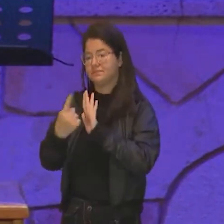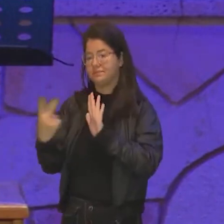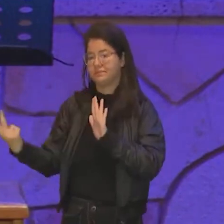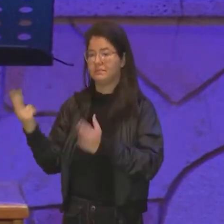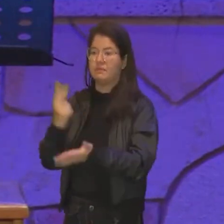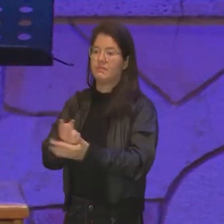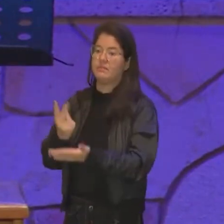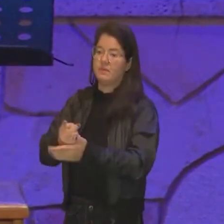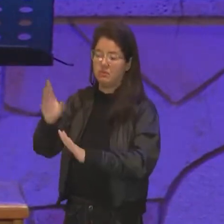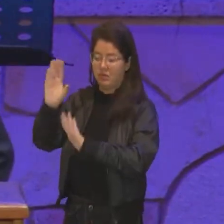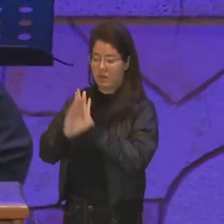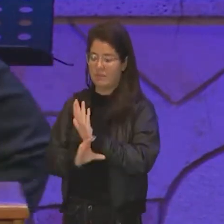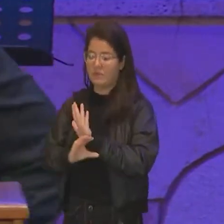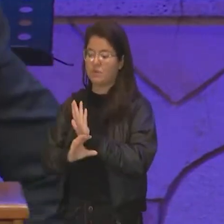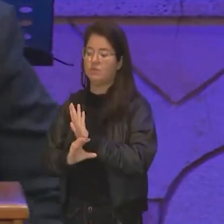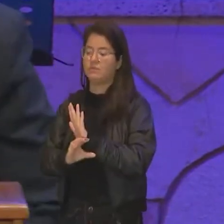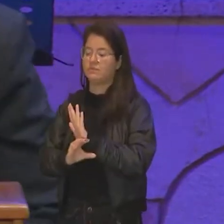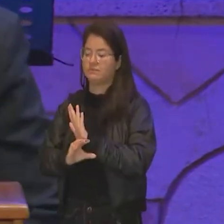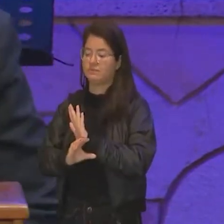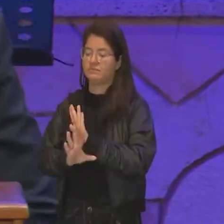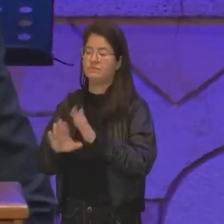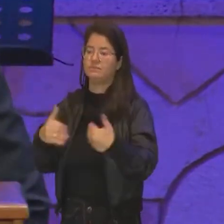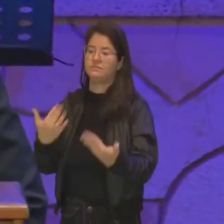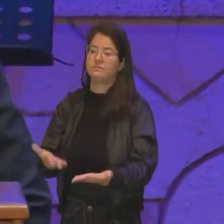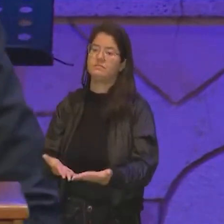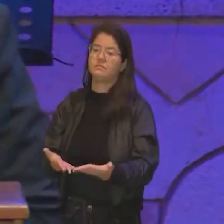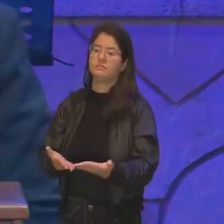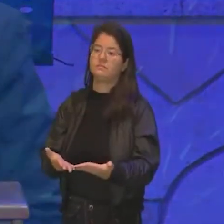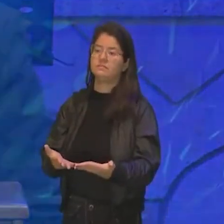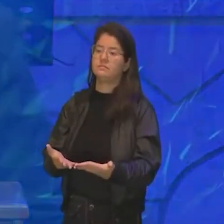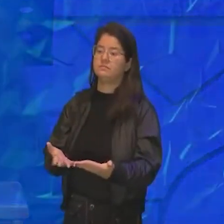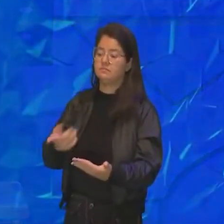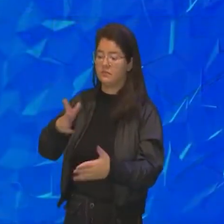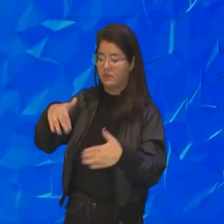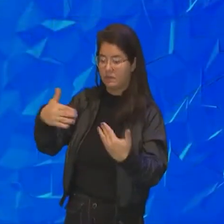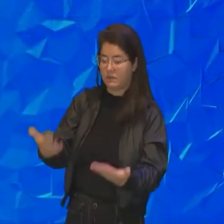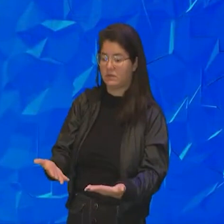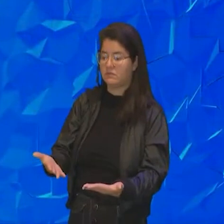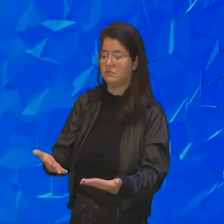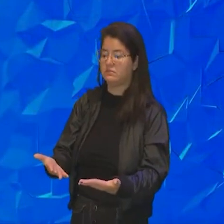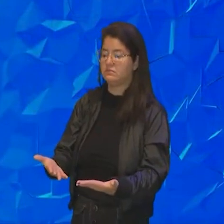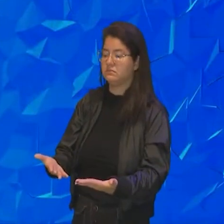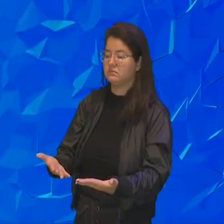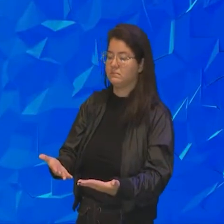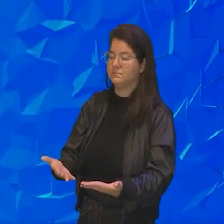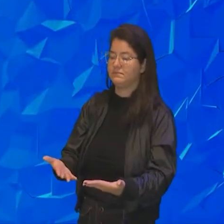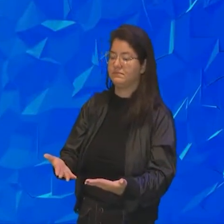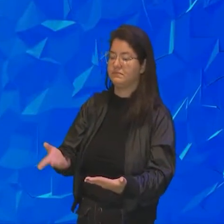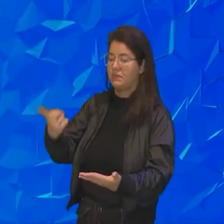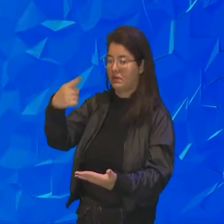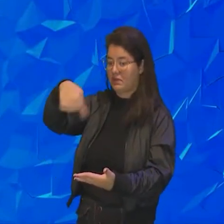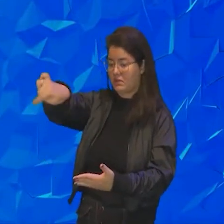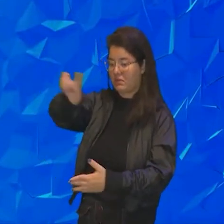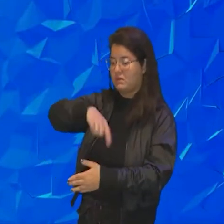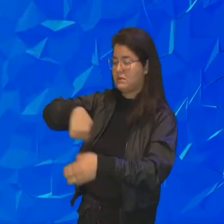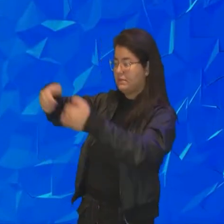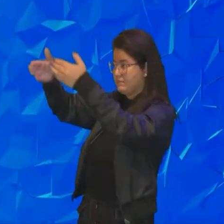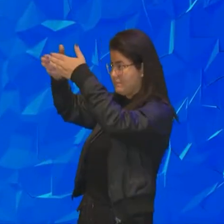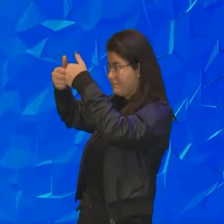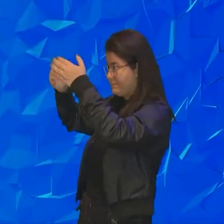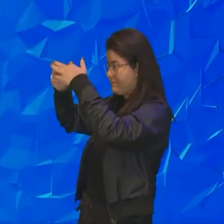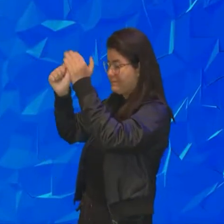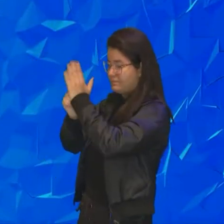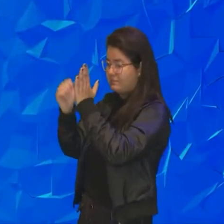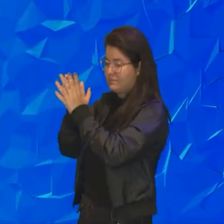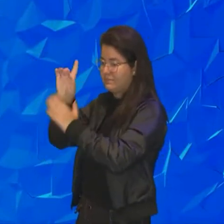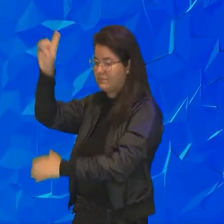mesmo capítulo: então me invocareis, passareis a orar a mim, e